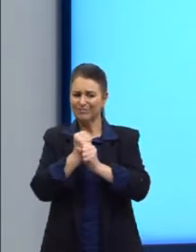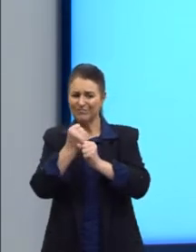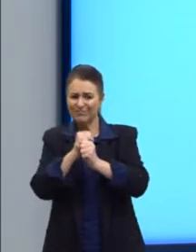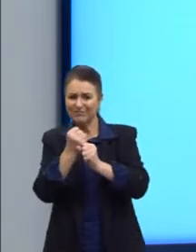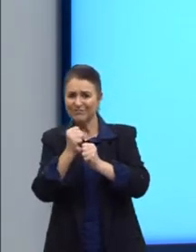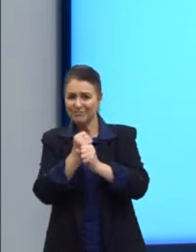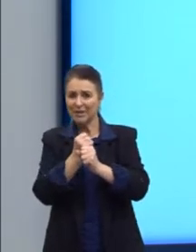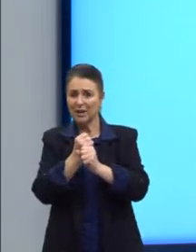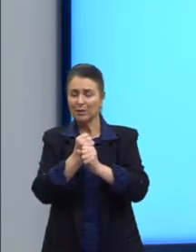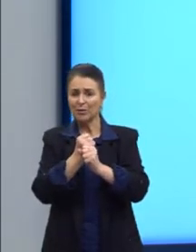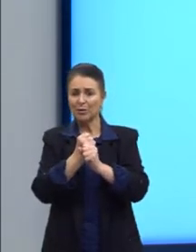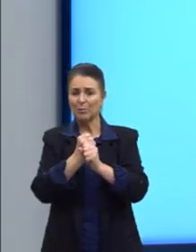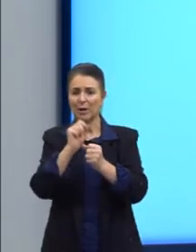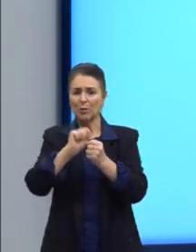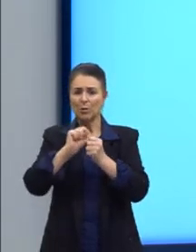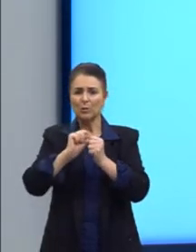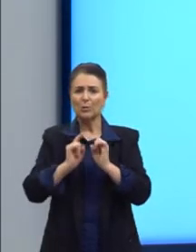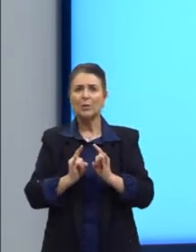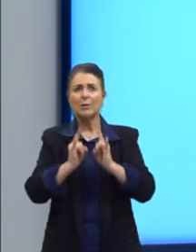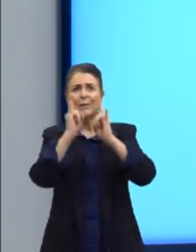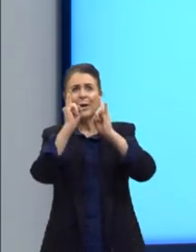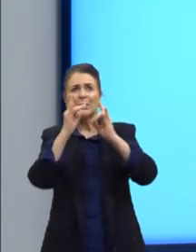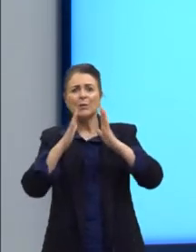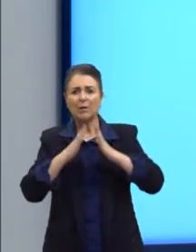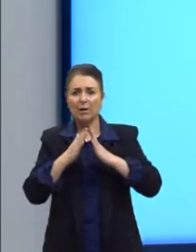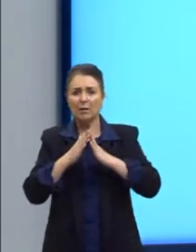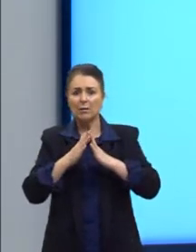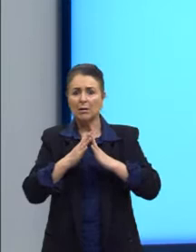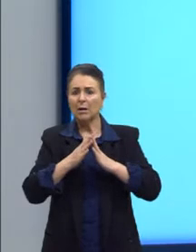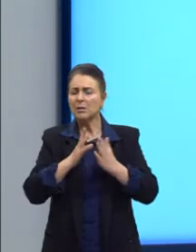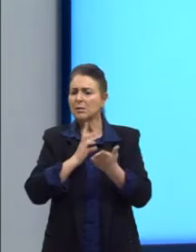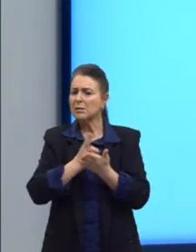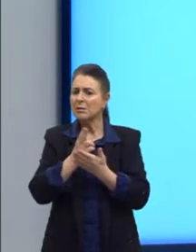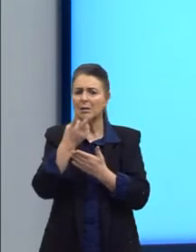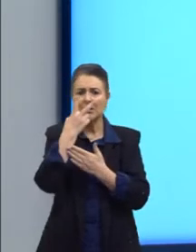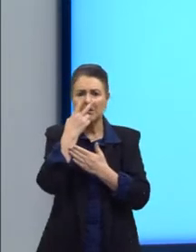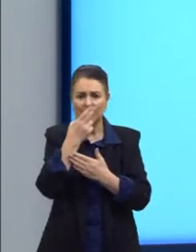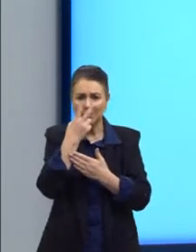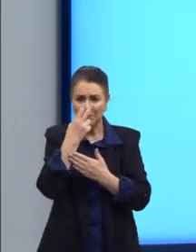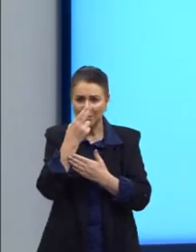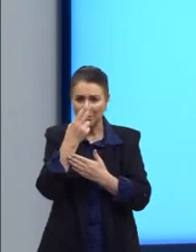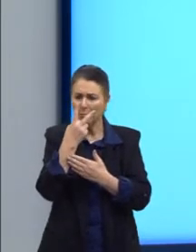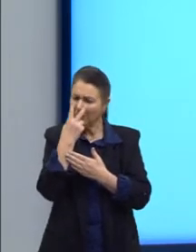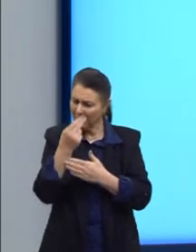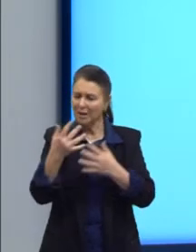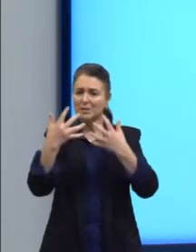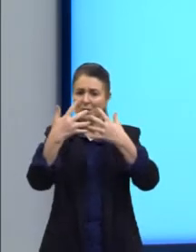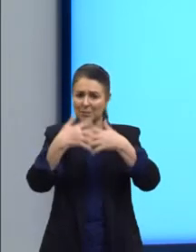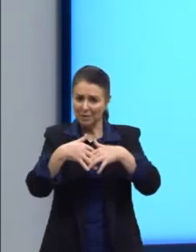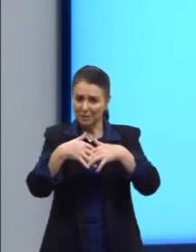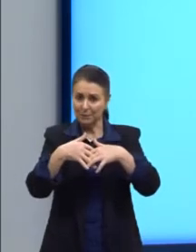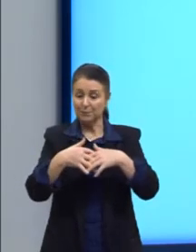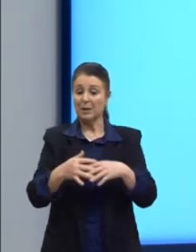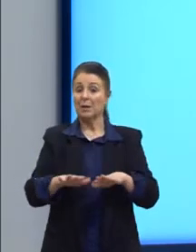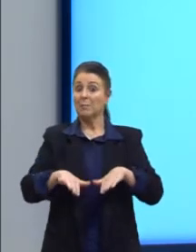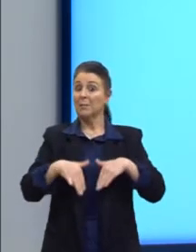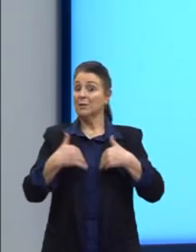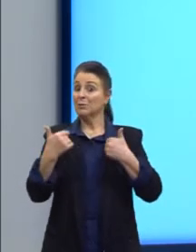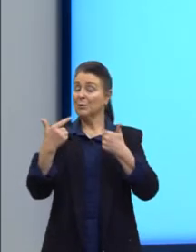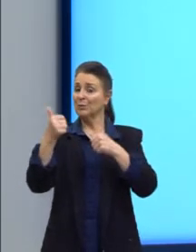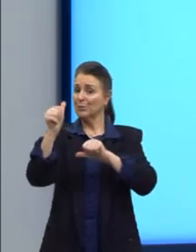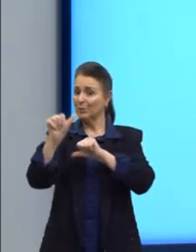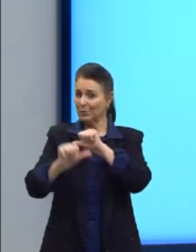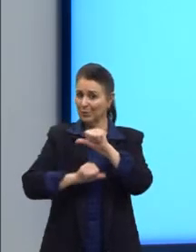que mecânico ele faz todos os dias a mesma coisa quando a gente tem a troca dessas